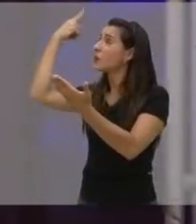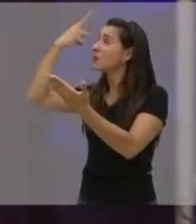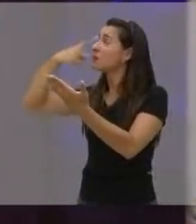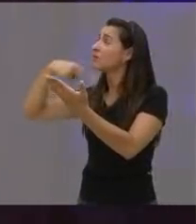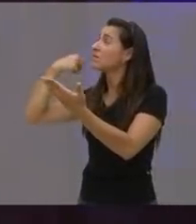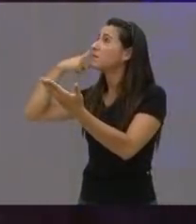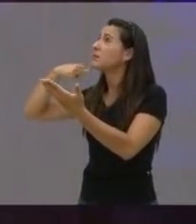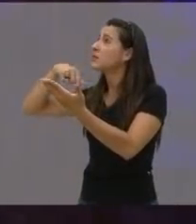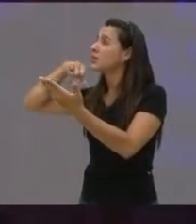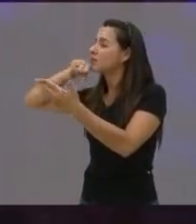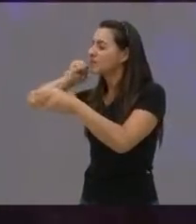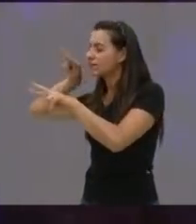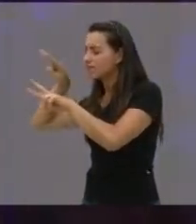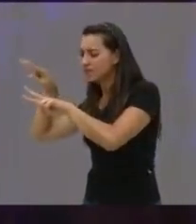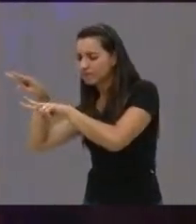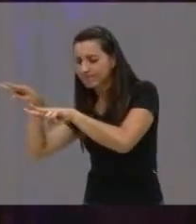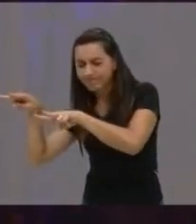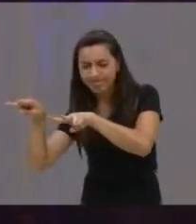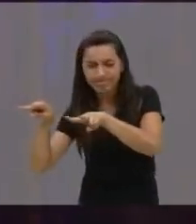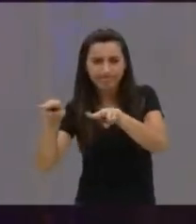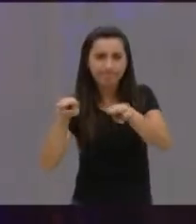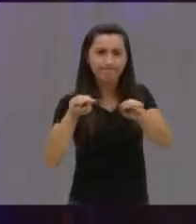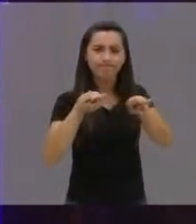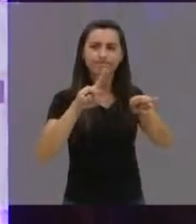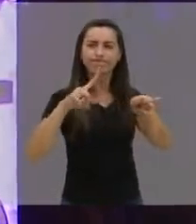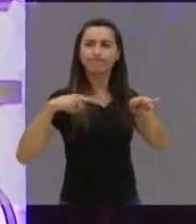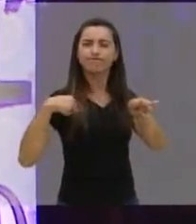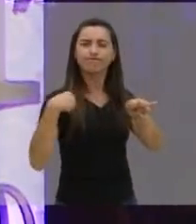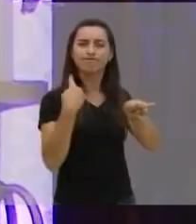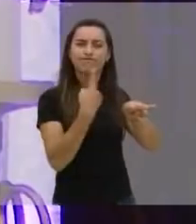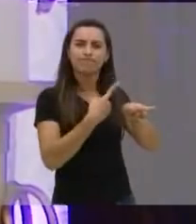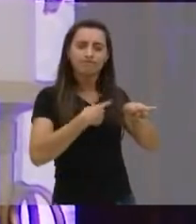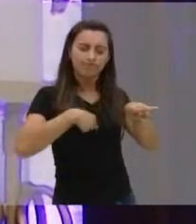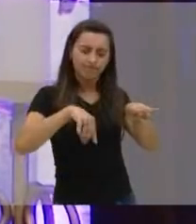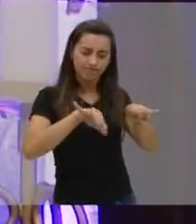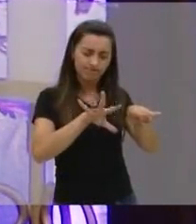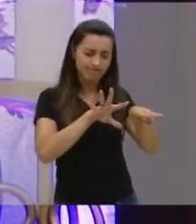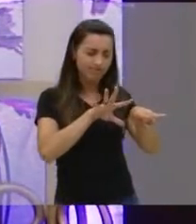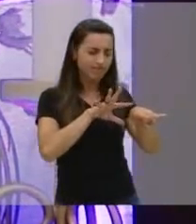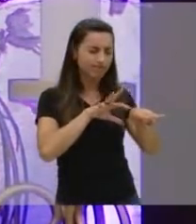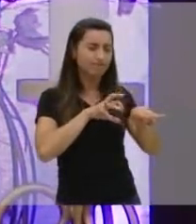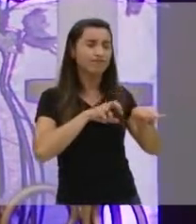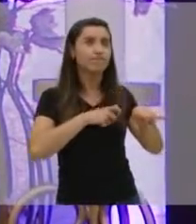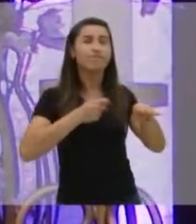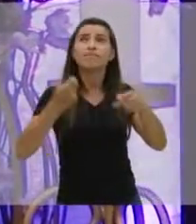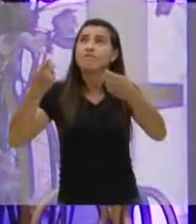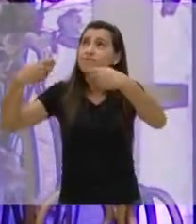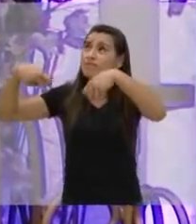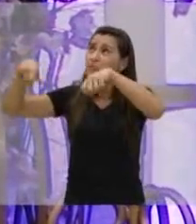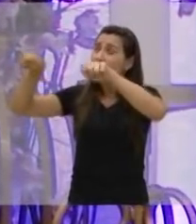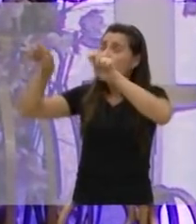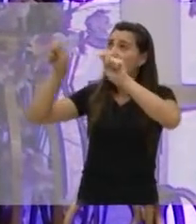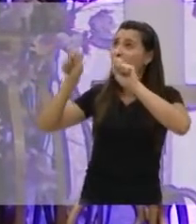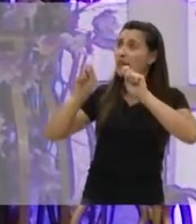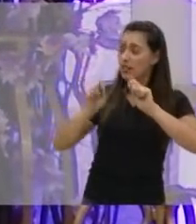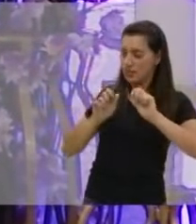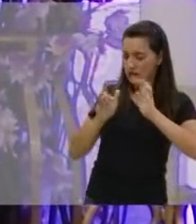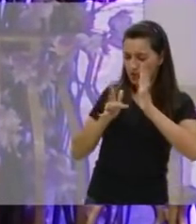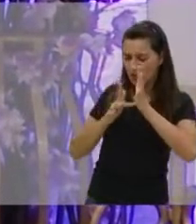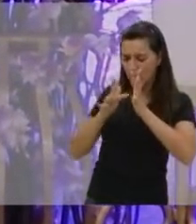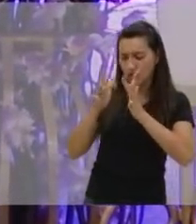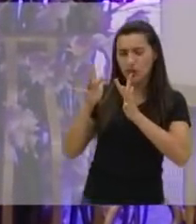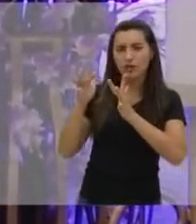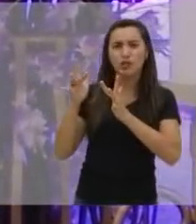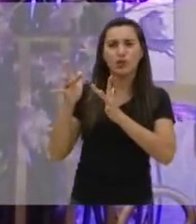Mãe, Teu semblante de amor. Dá-nos Teu Jesus, ó